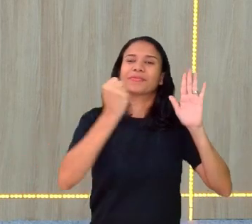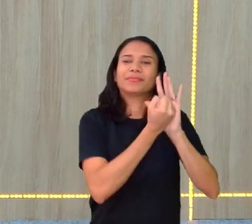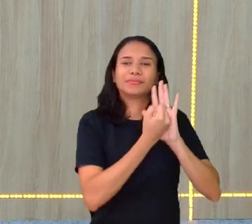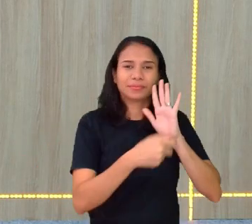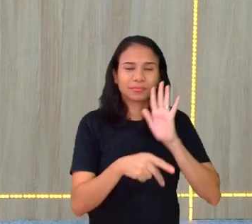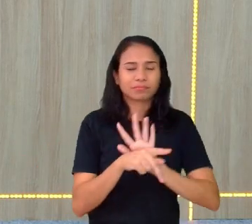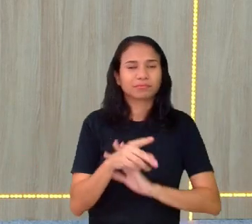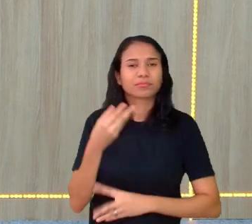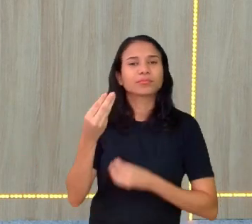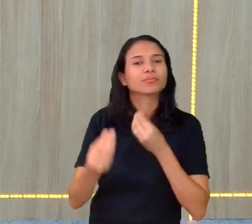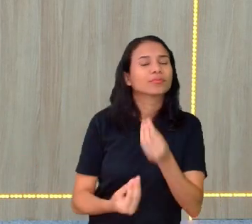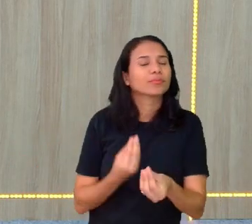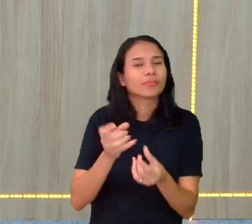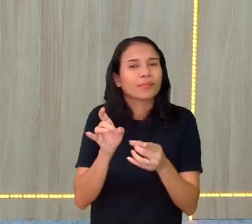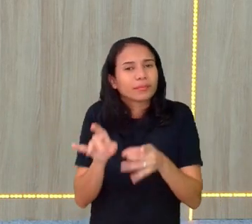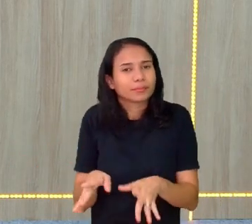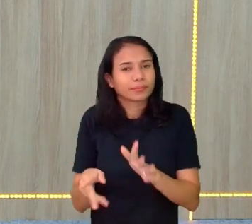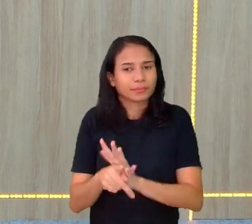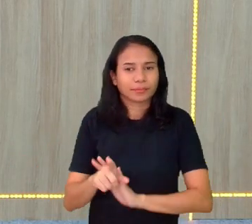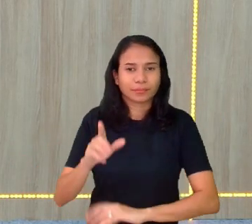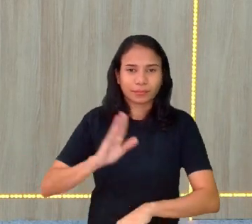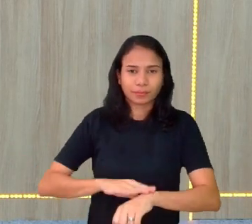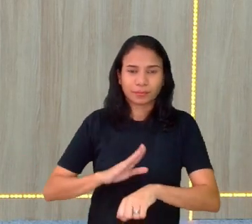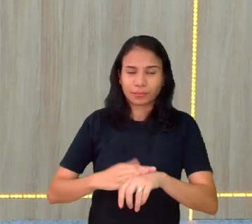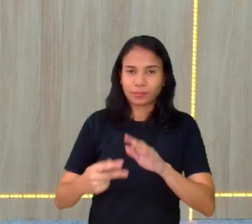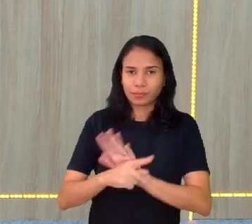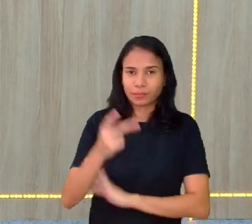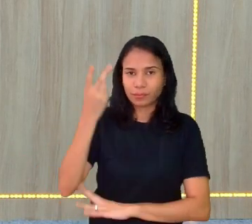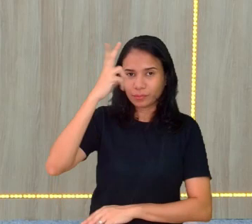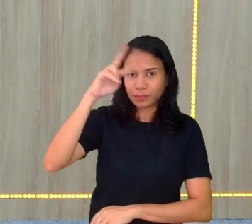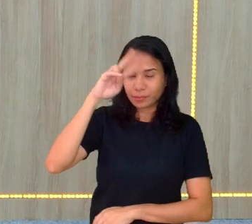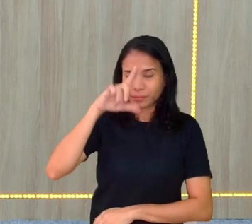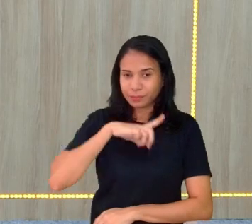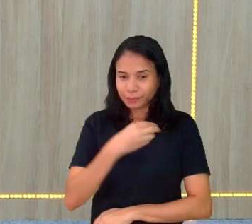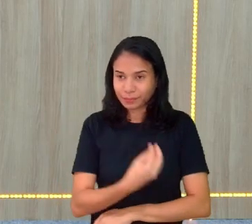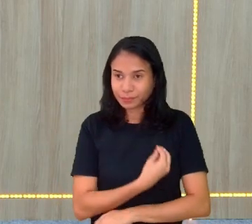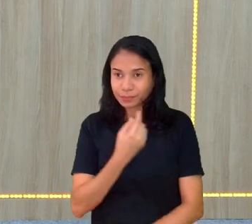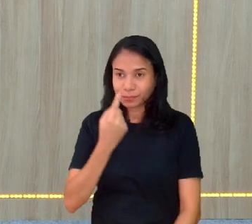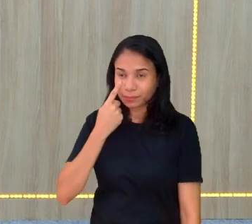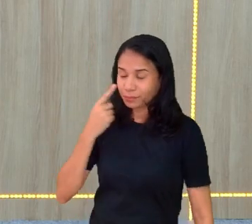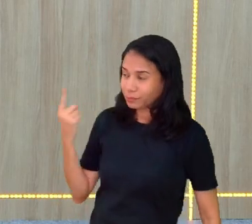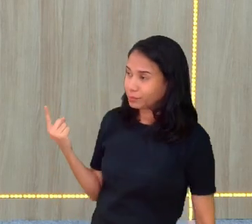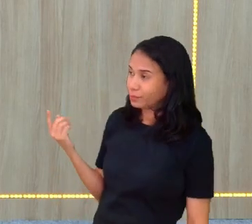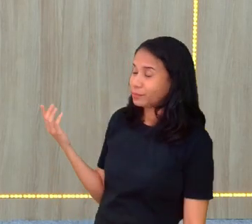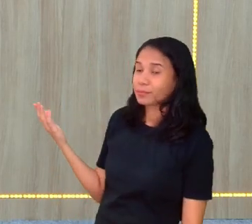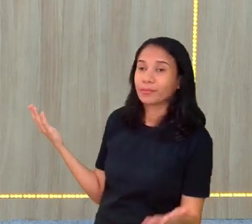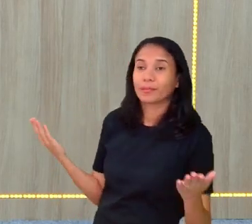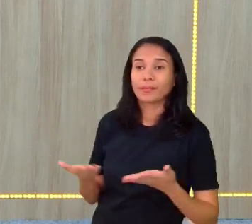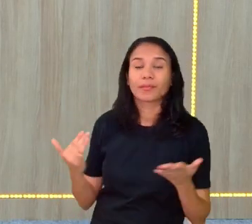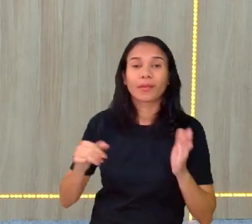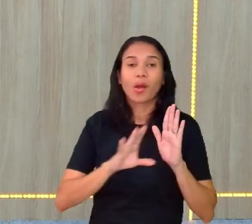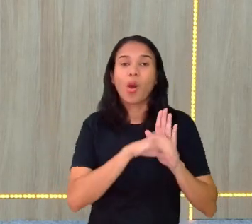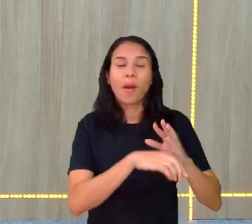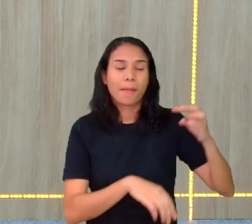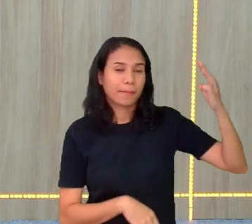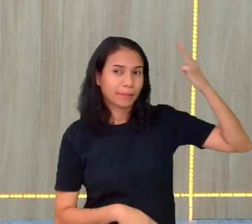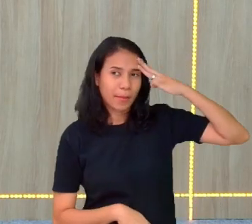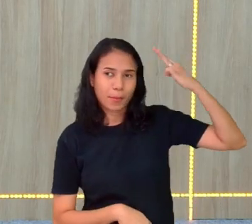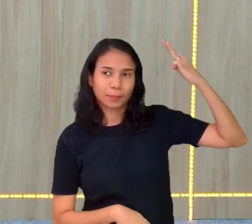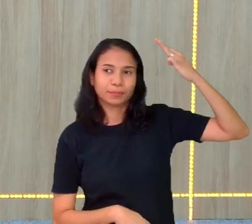queremos deixar, né? Nesse momento histórico que estamos vivendo? E olha aí, vamos entender, conceituar memória,